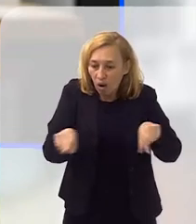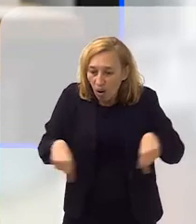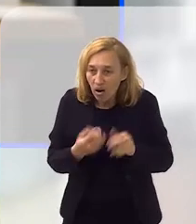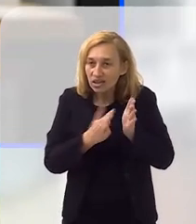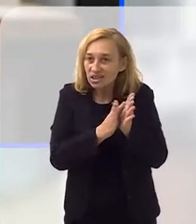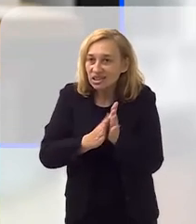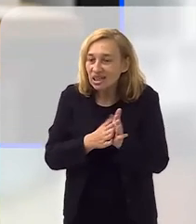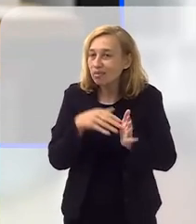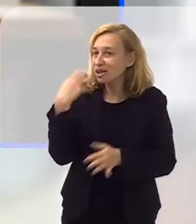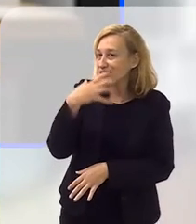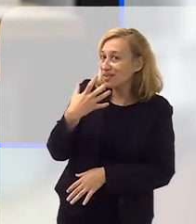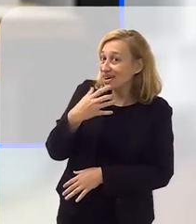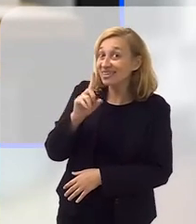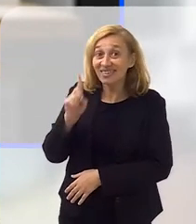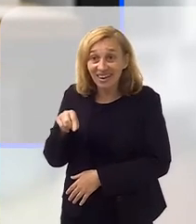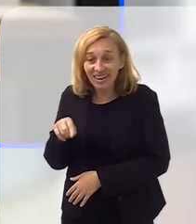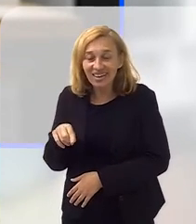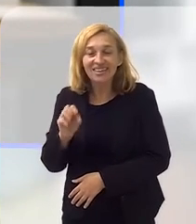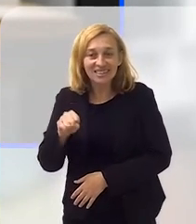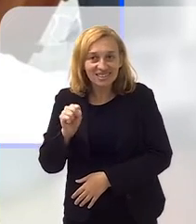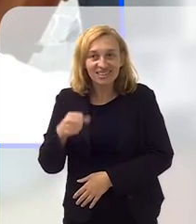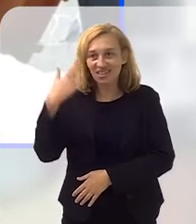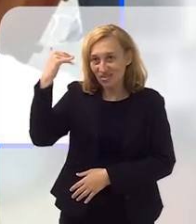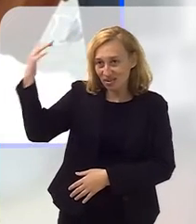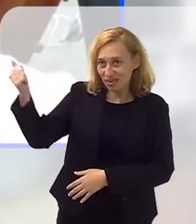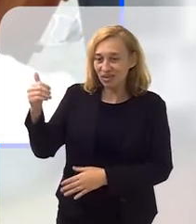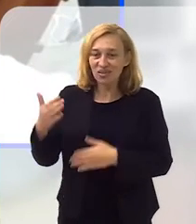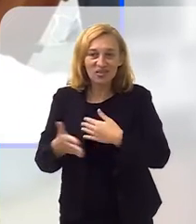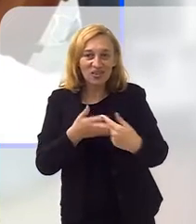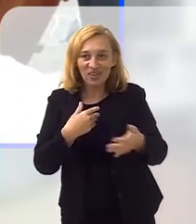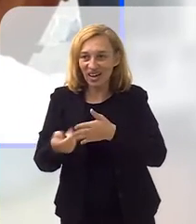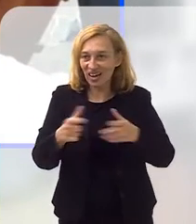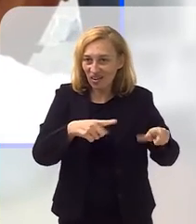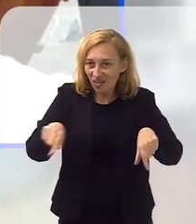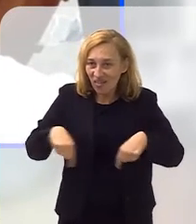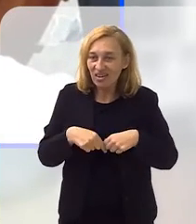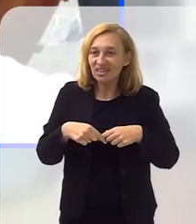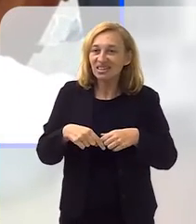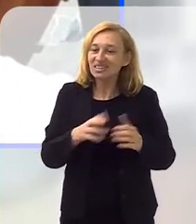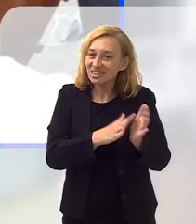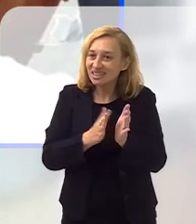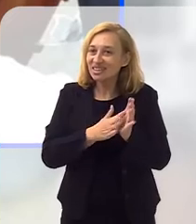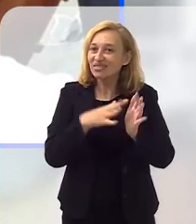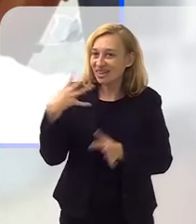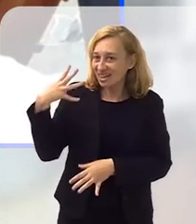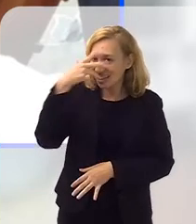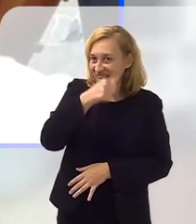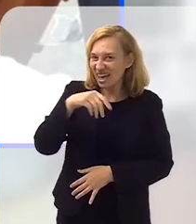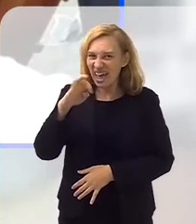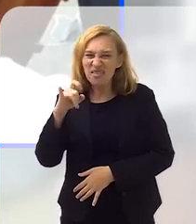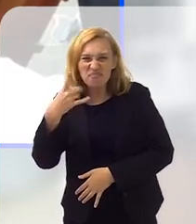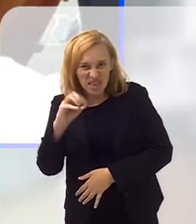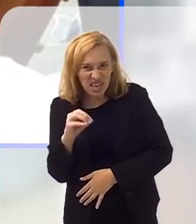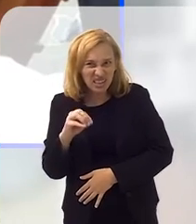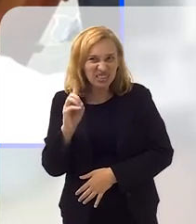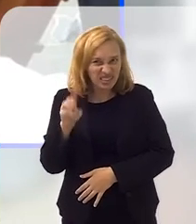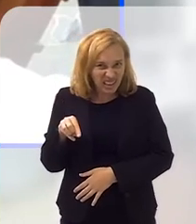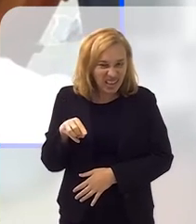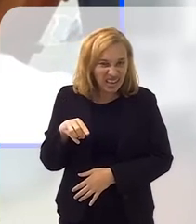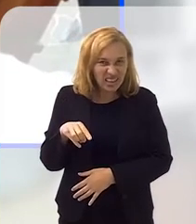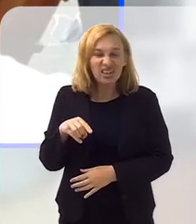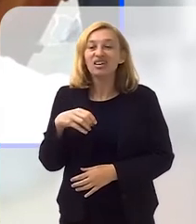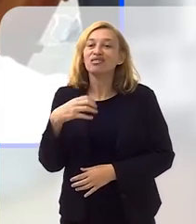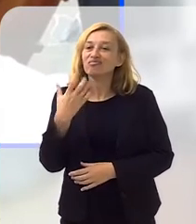Não aí, tem uma roda de samba que não se toque, né? Daí é sucesso em qualquer roda de samba, né? Música muito linda, ainda mais com o